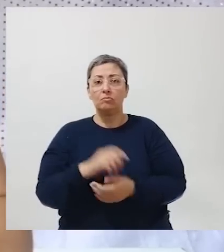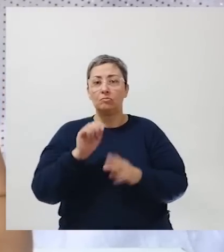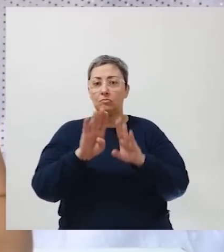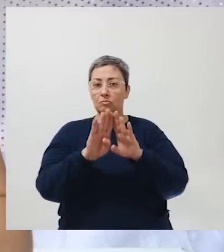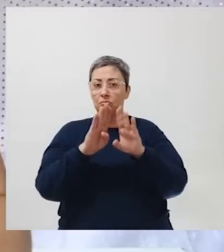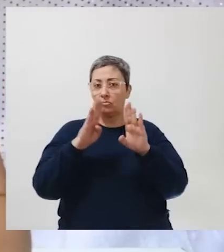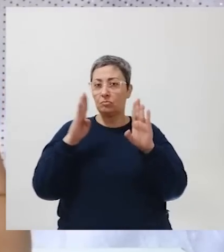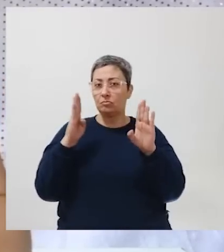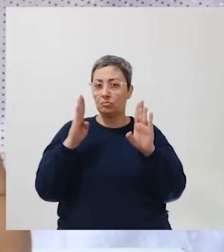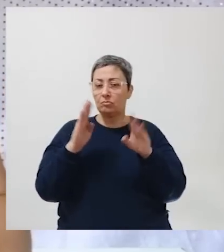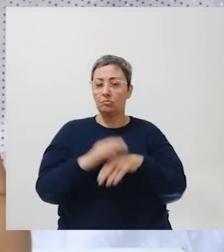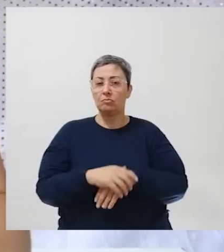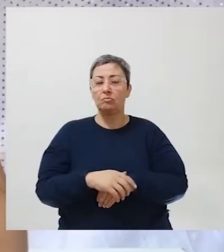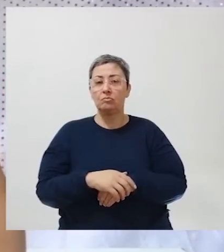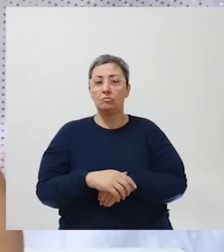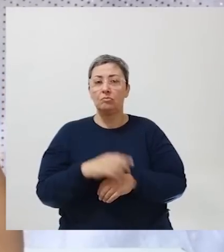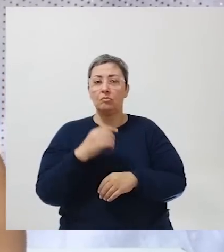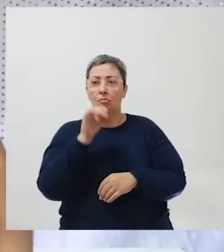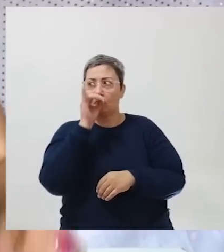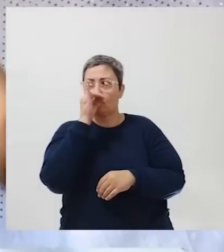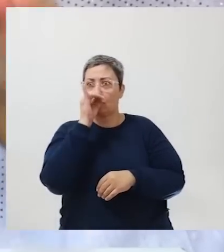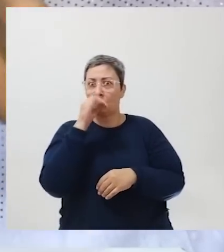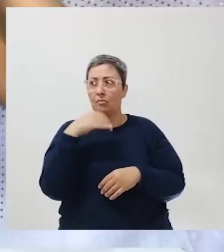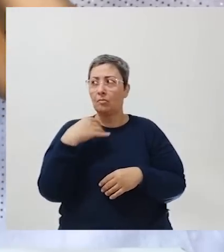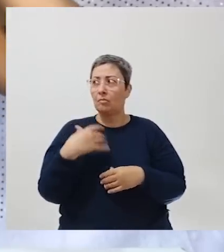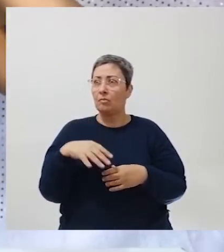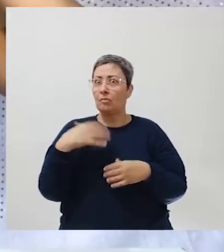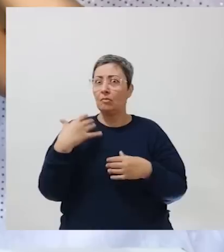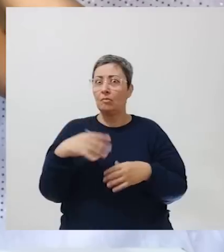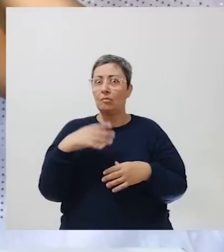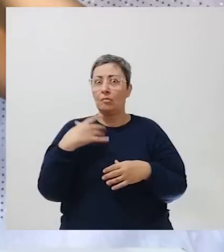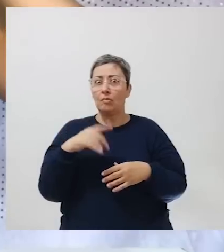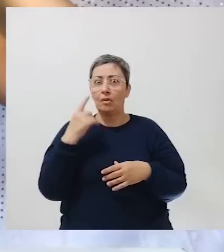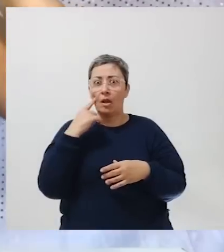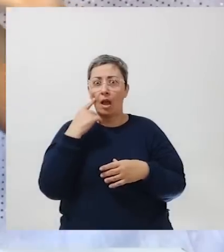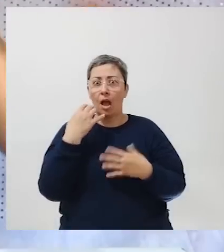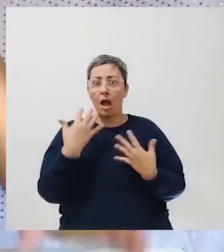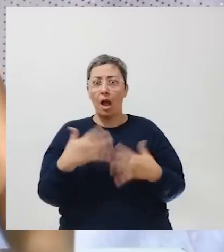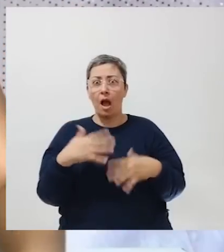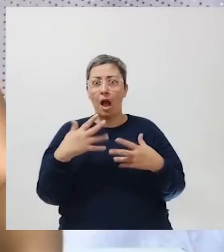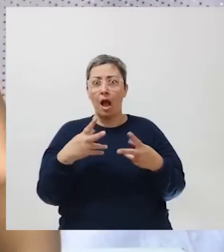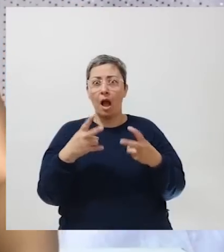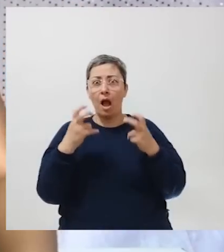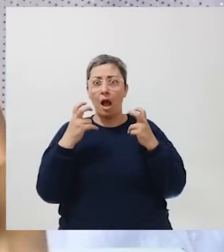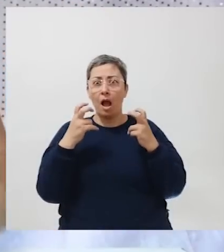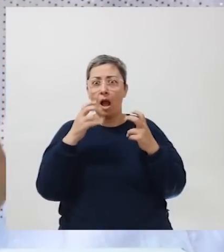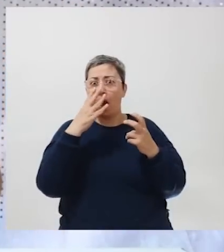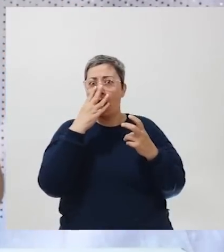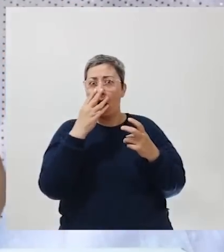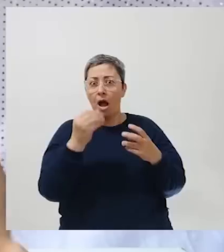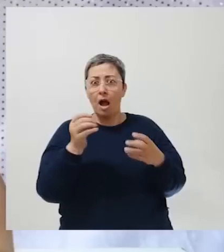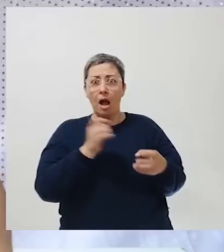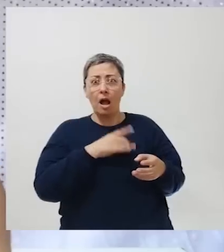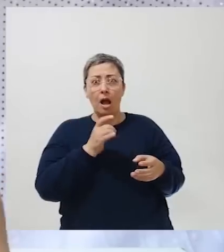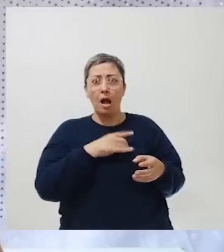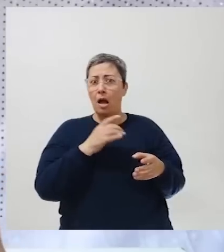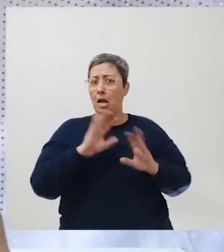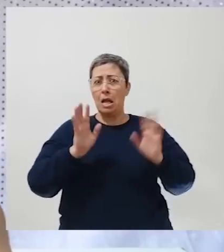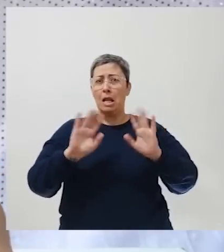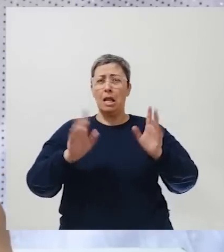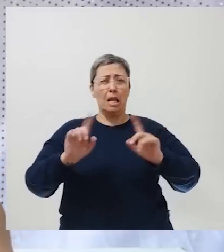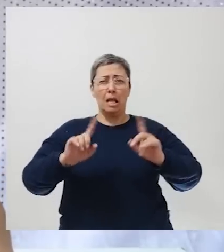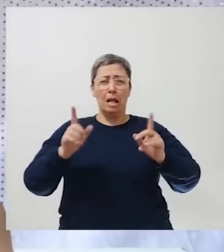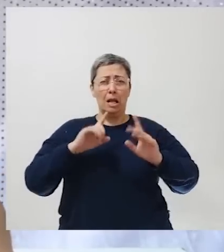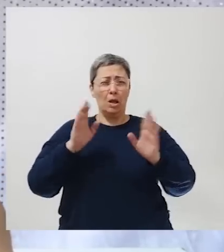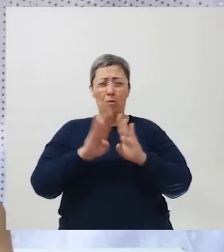Abra a porta! E o porquinho, quando observou que era o lobo, sentiu medo e falou: